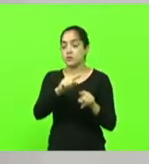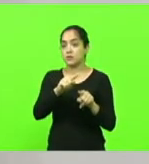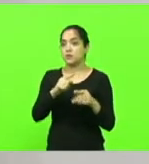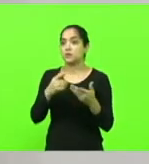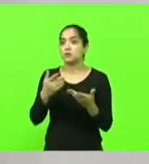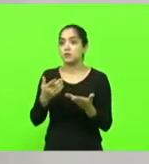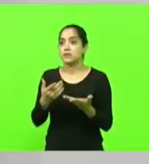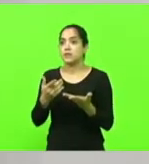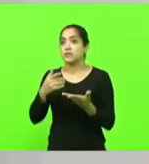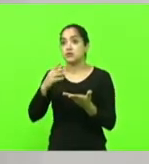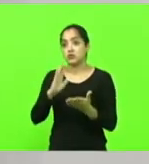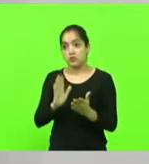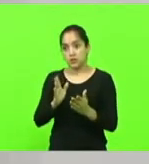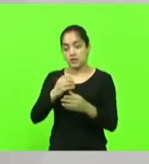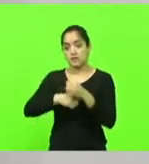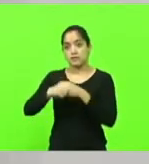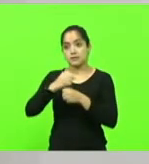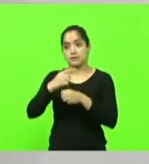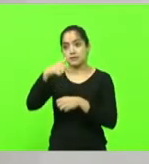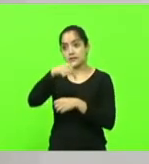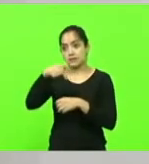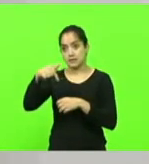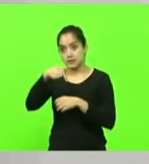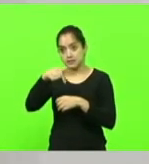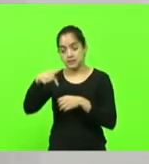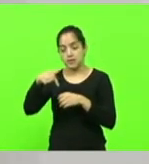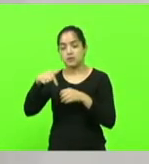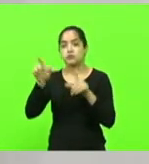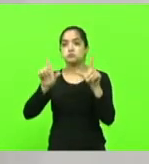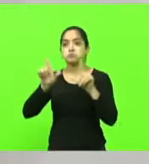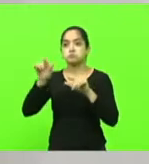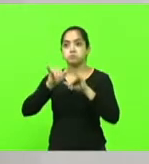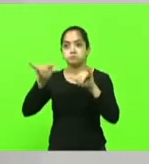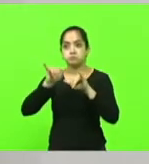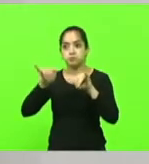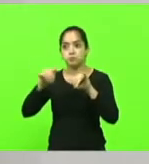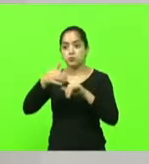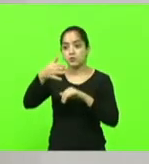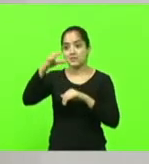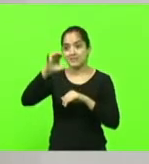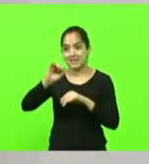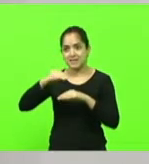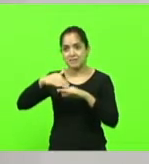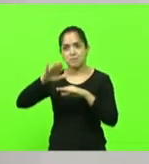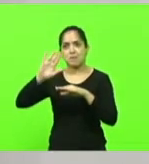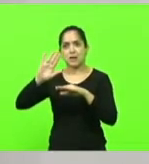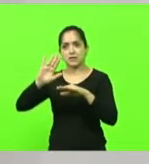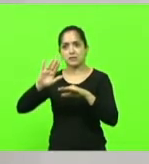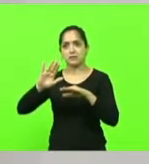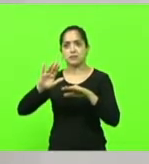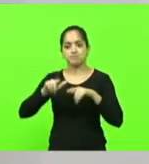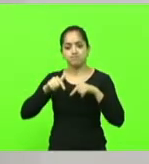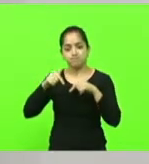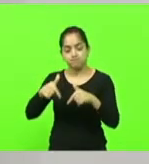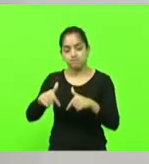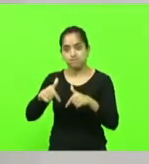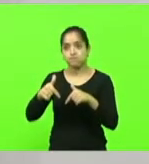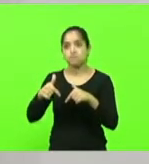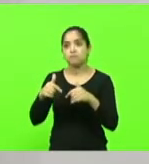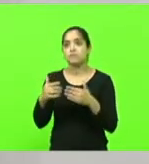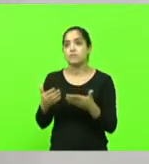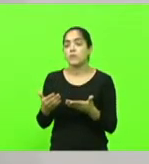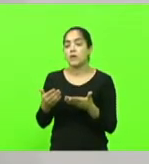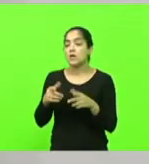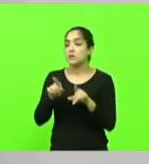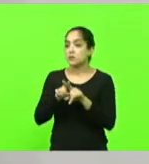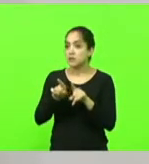Em 77, foi considerado pela imprensa um dos 10 parlamentares mais atuantes no Congresso. Também